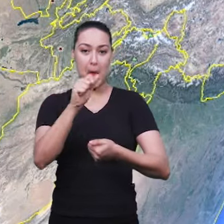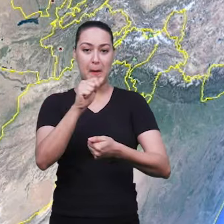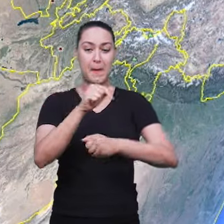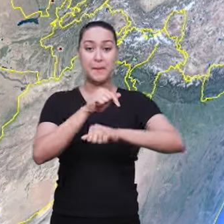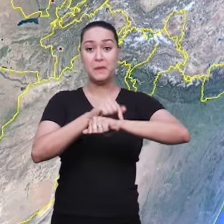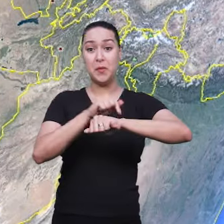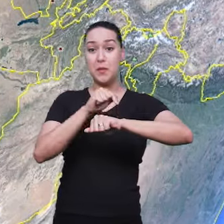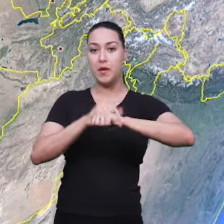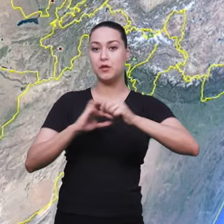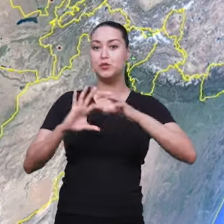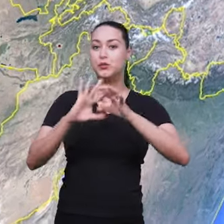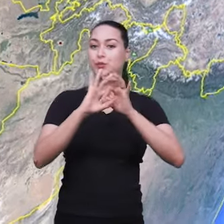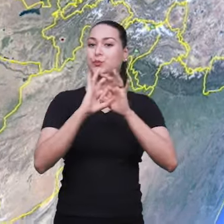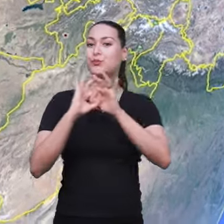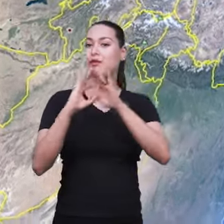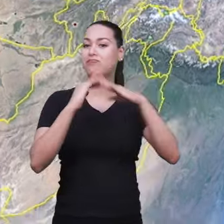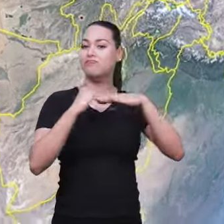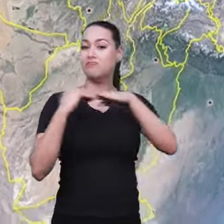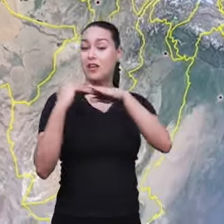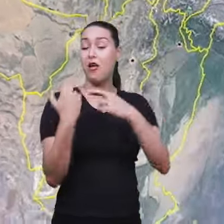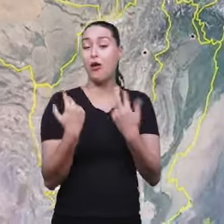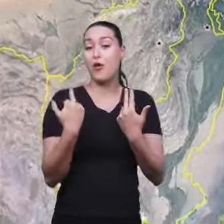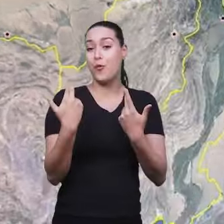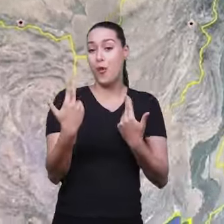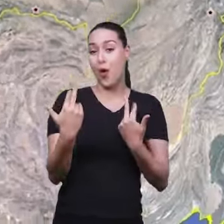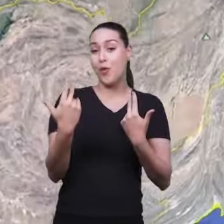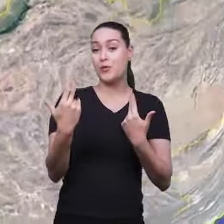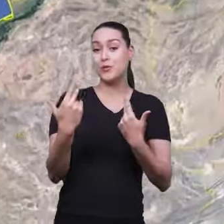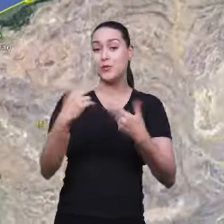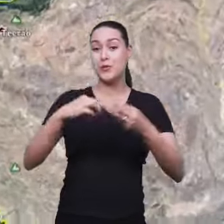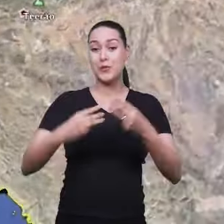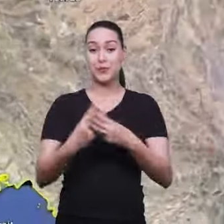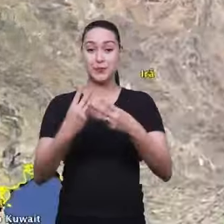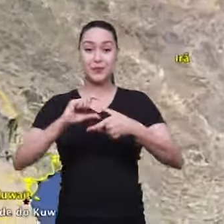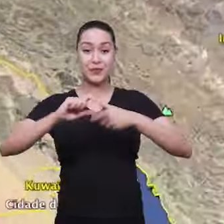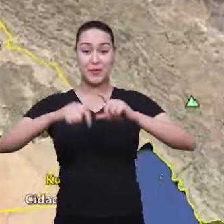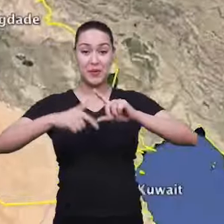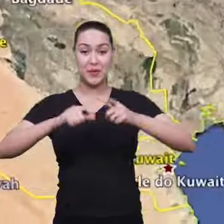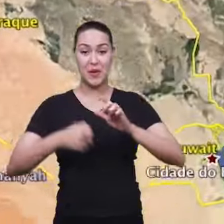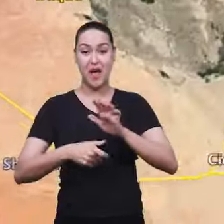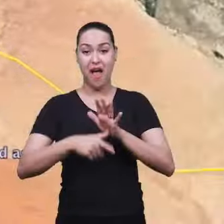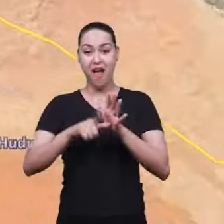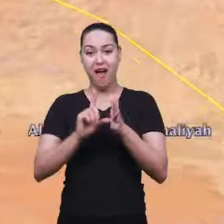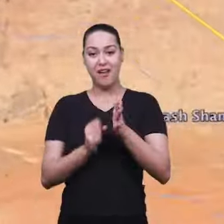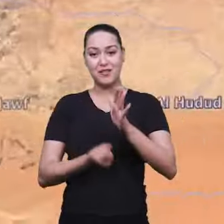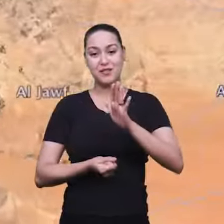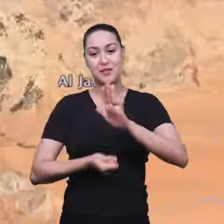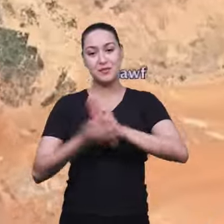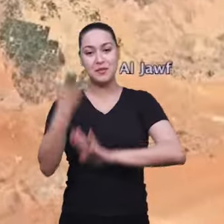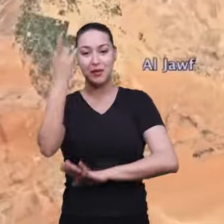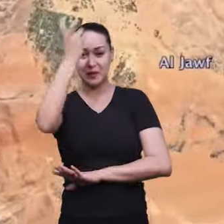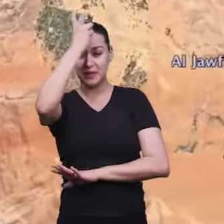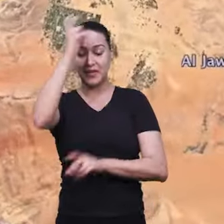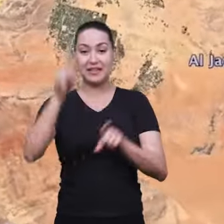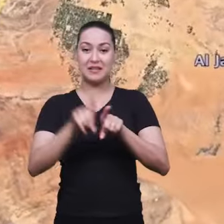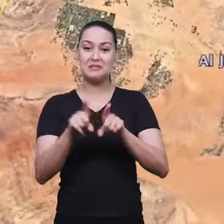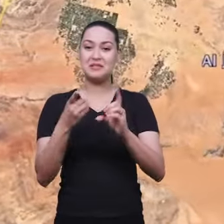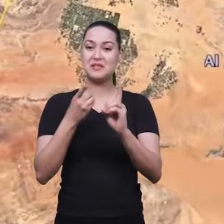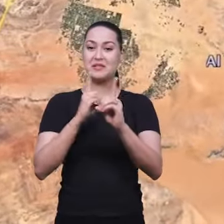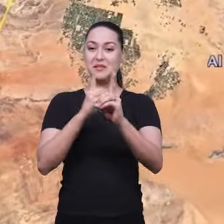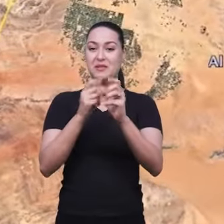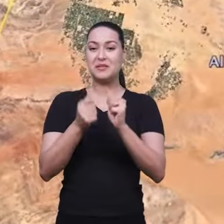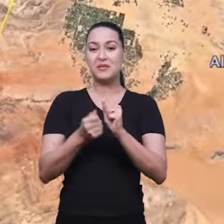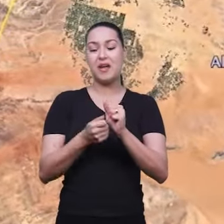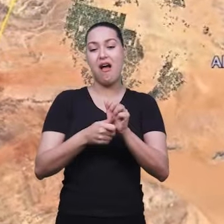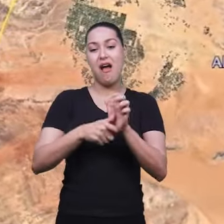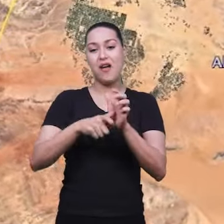um momento de unidade e comunhão, como viveram os hebreus na saída do Egito e os discípulos com o Senhor Jesus